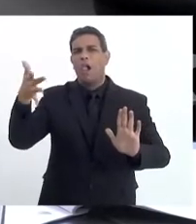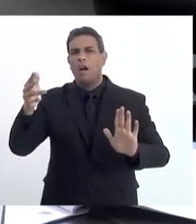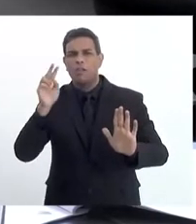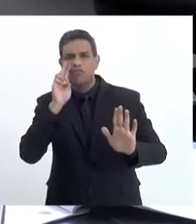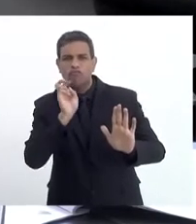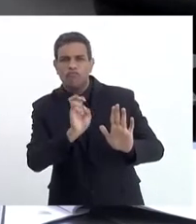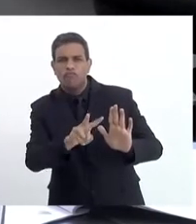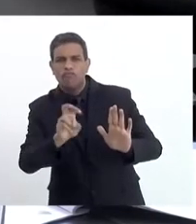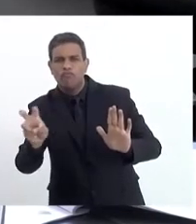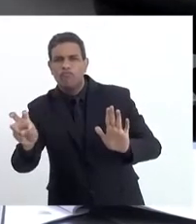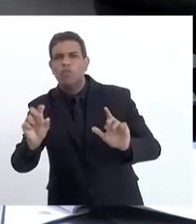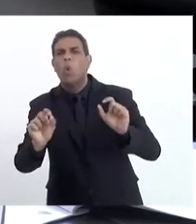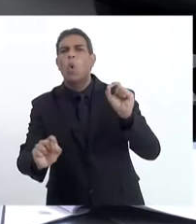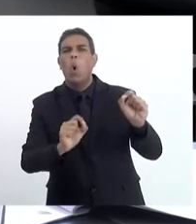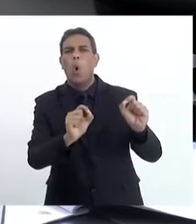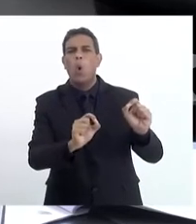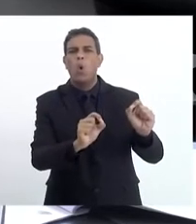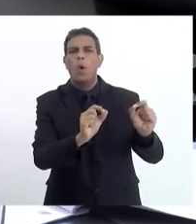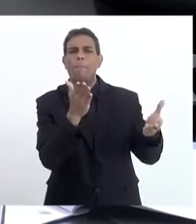não tem